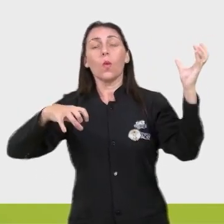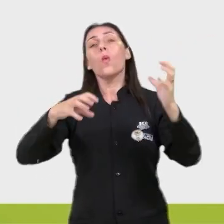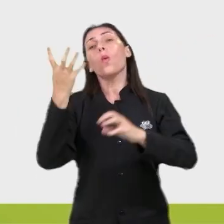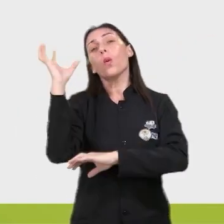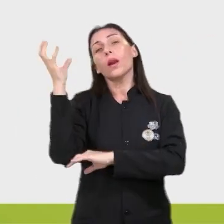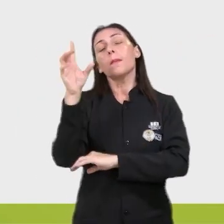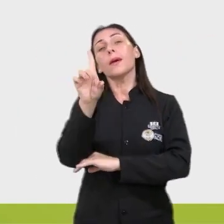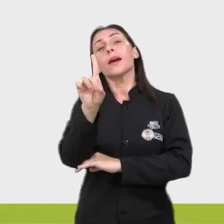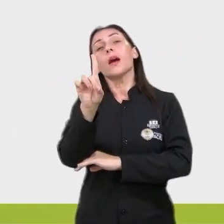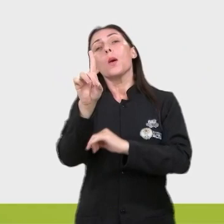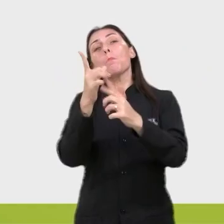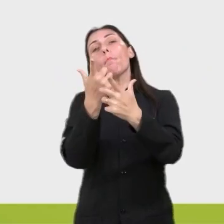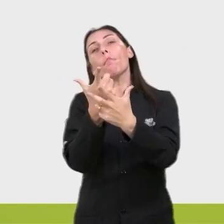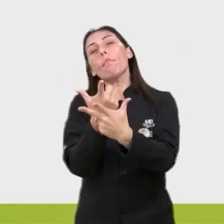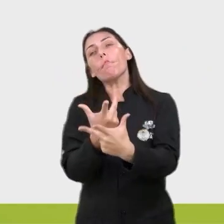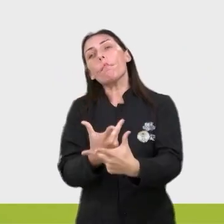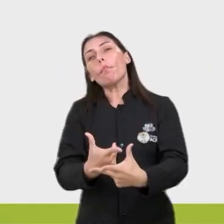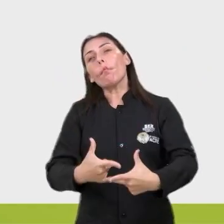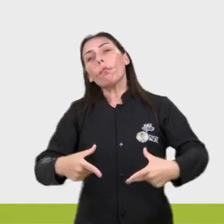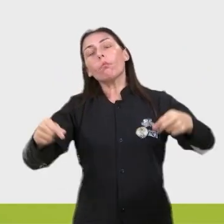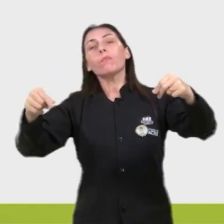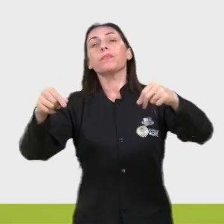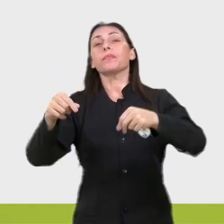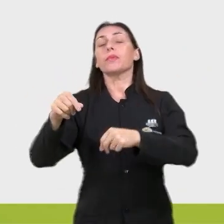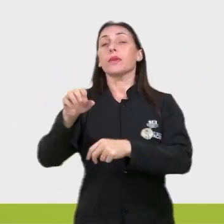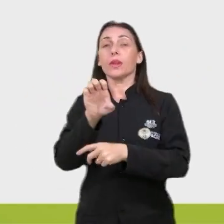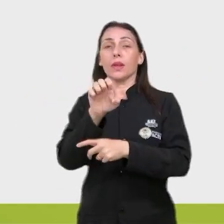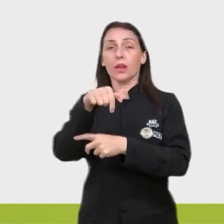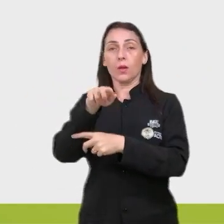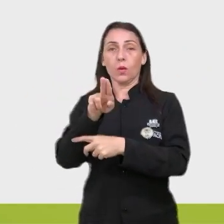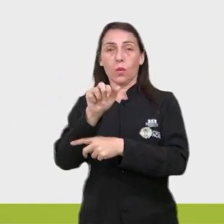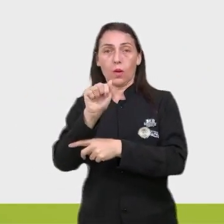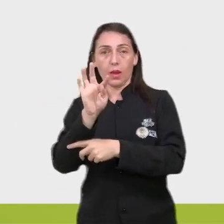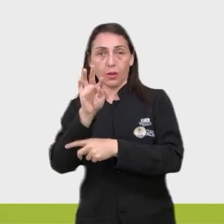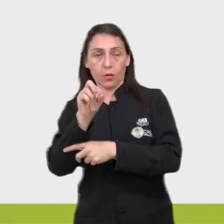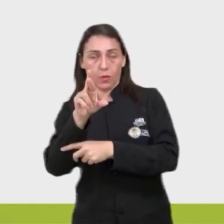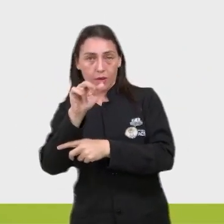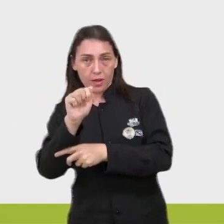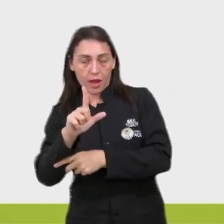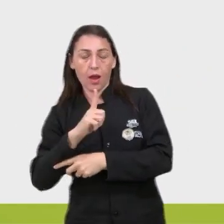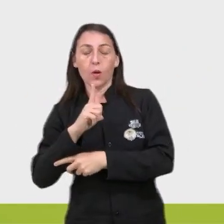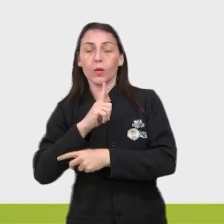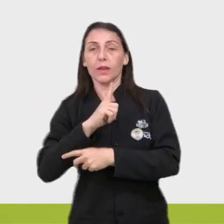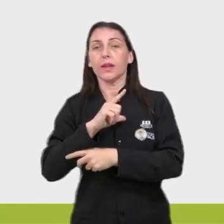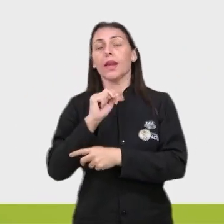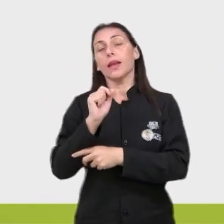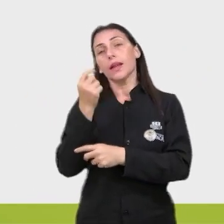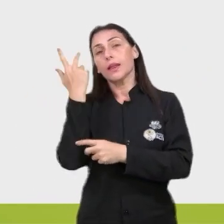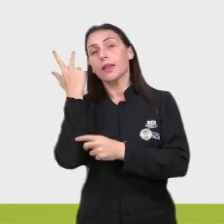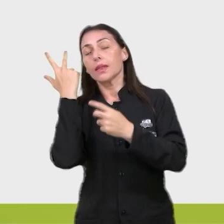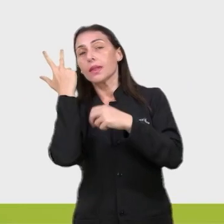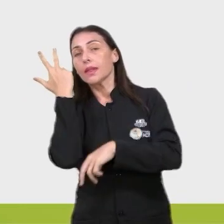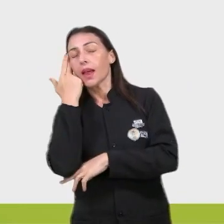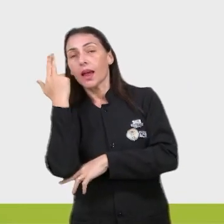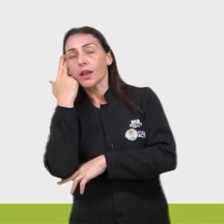tá? Então, é uma área também equatorial, tem uma situação natural ali de pouca